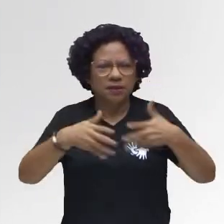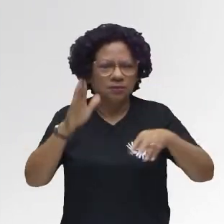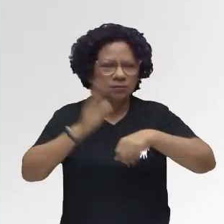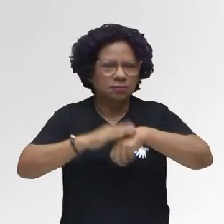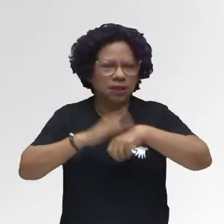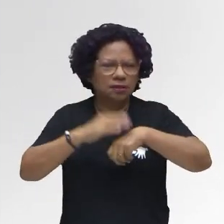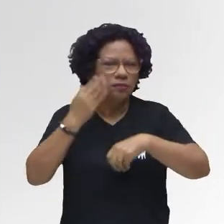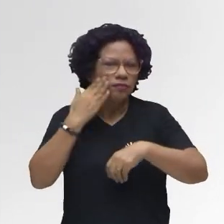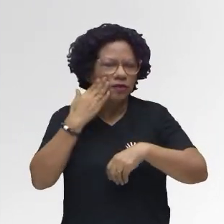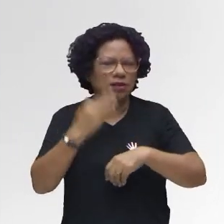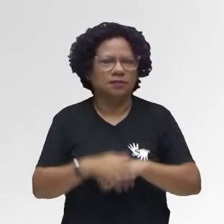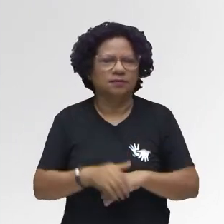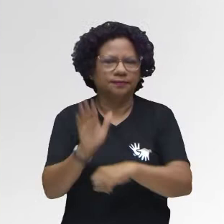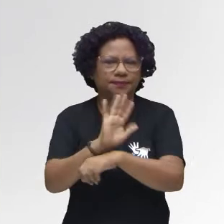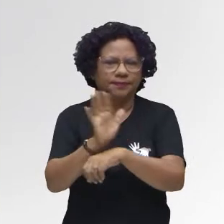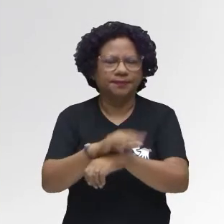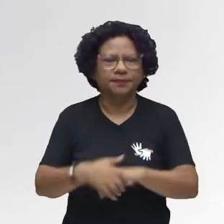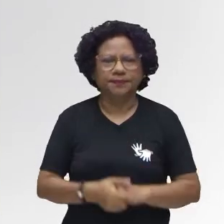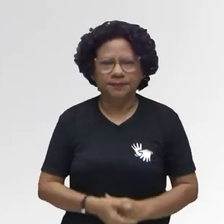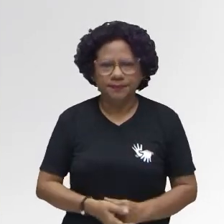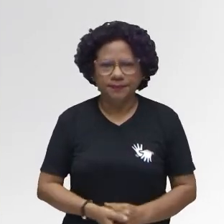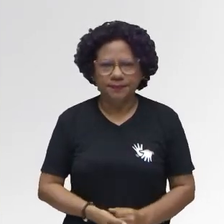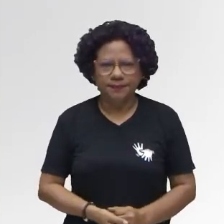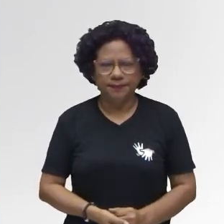tem a dizer para vocês.